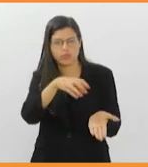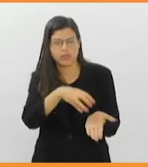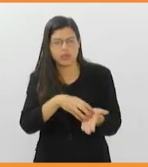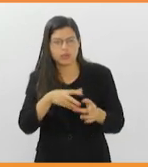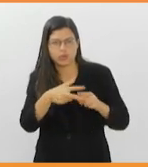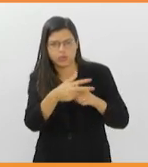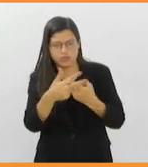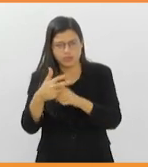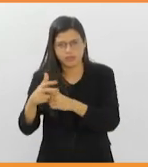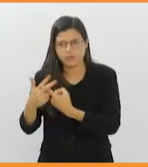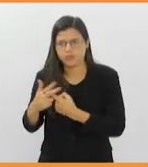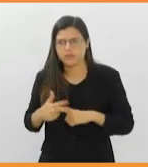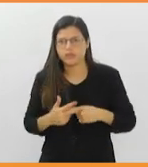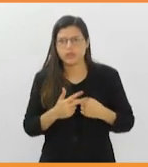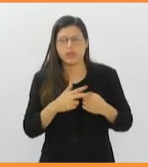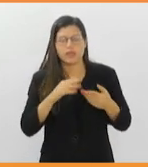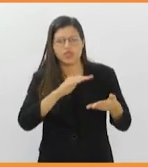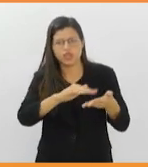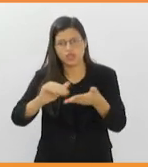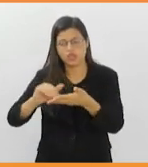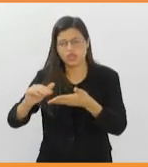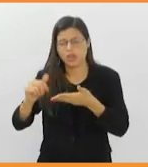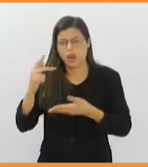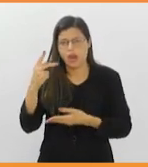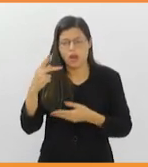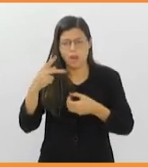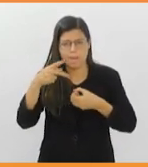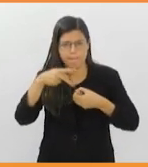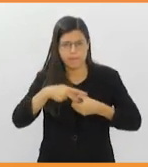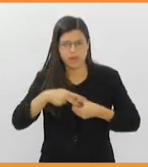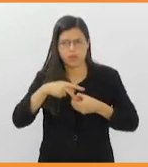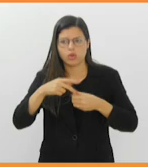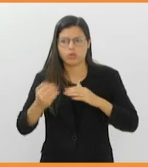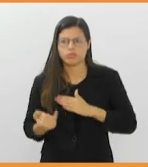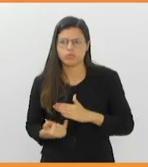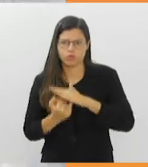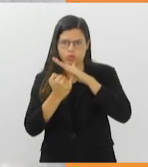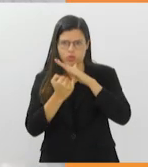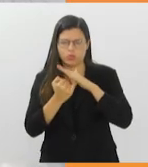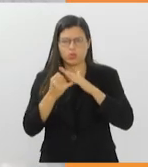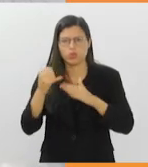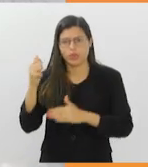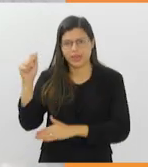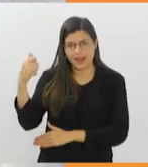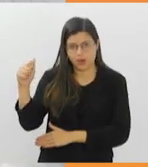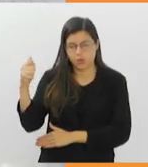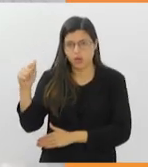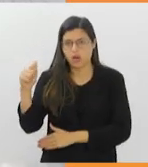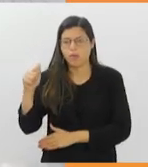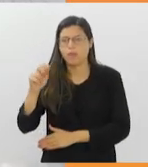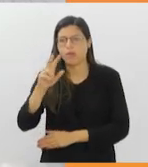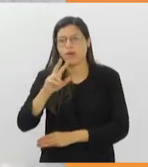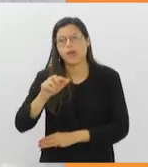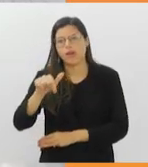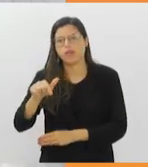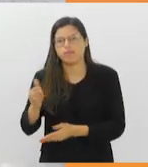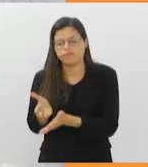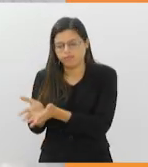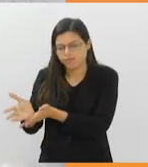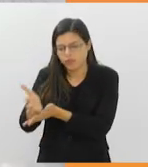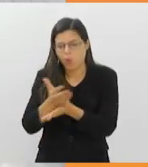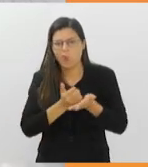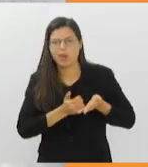e Despetrolização da Fauna Marinha do Instituto Albatroz, em Araruama. Ela foi resgatada na Praia Grande, em Arraial do Cabo,